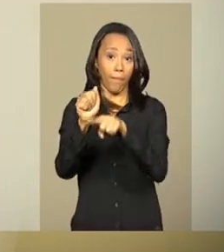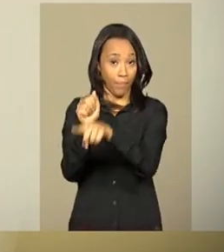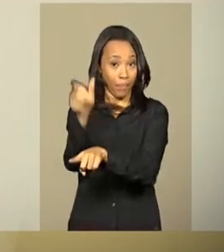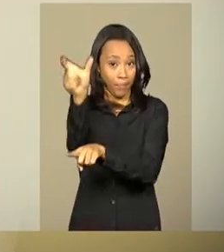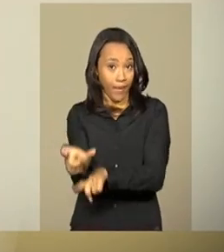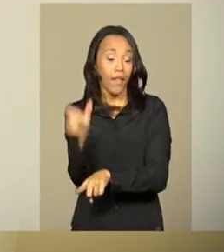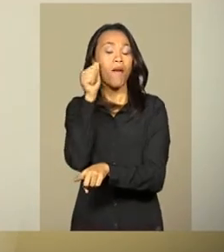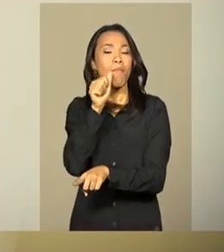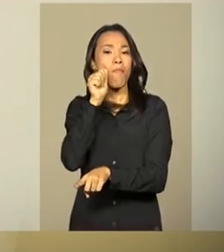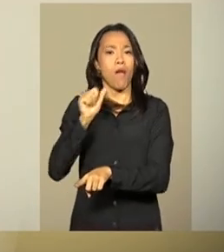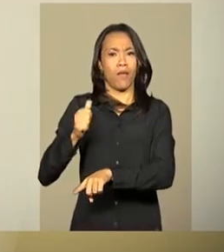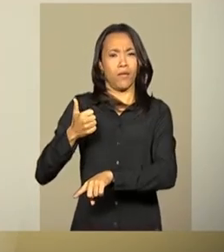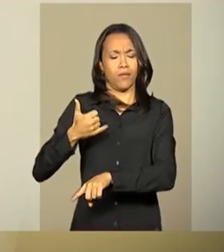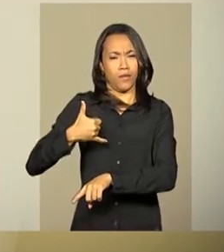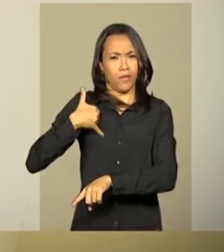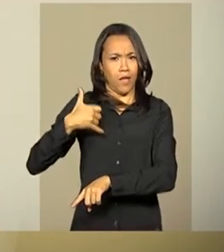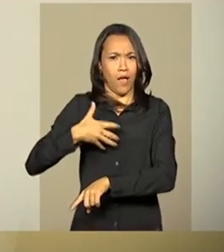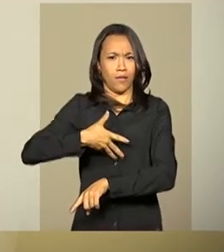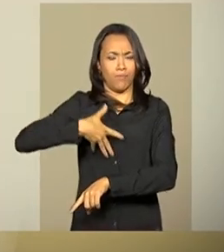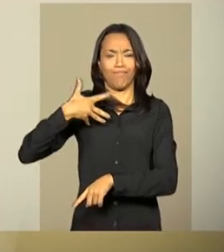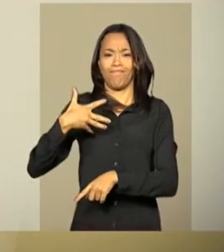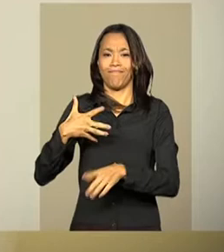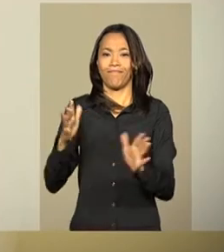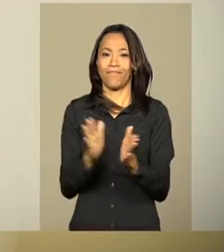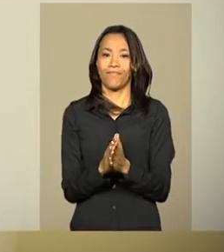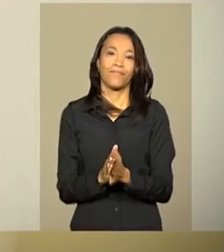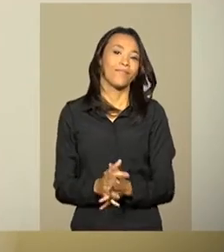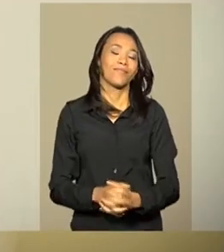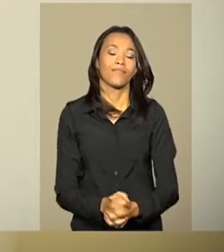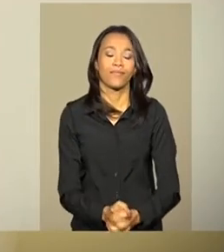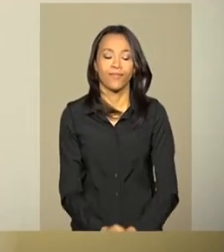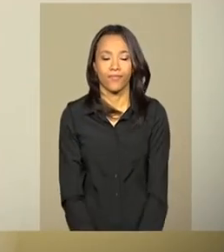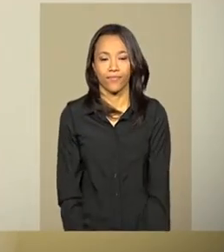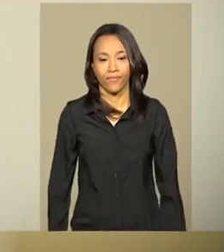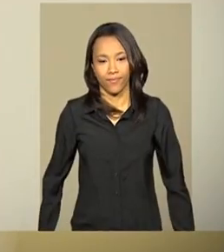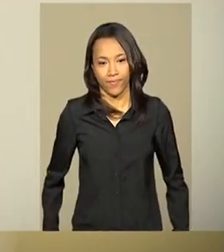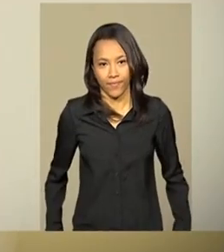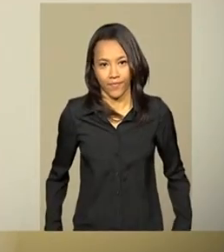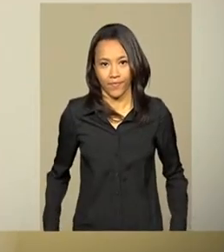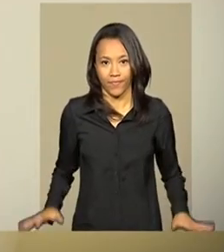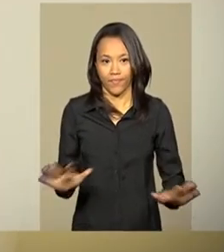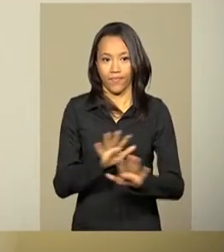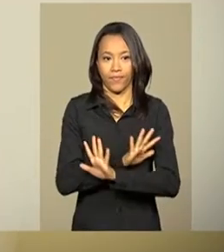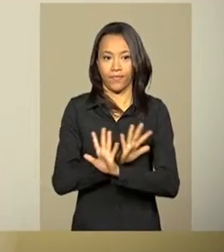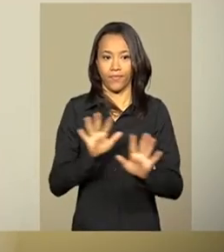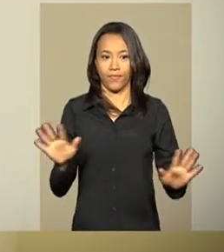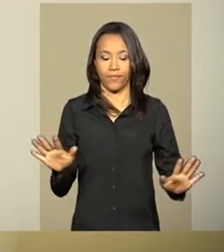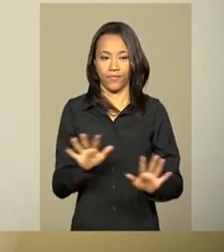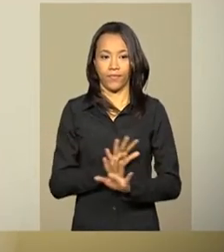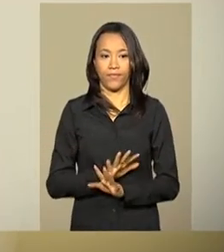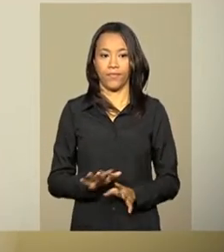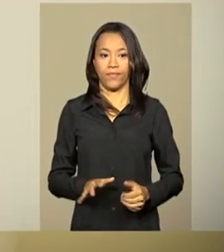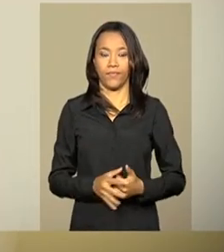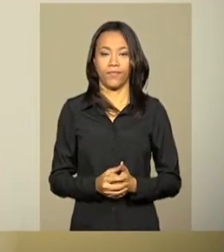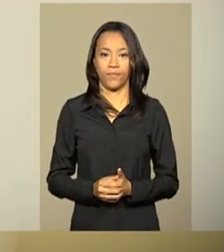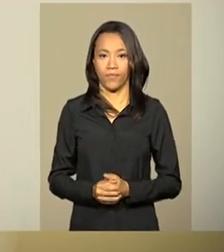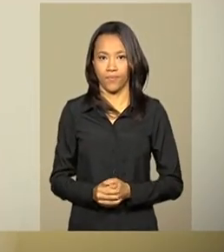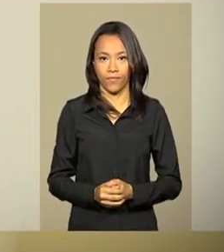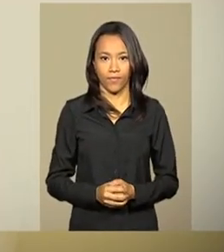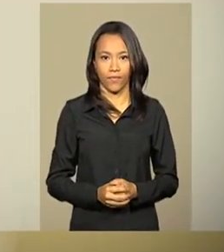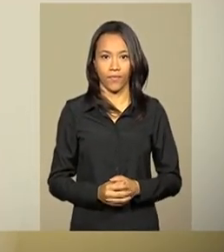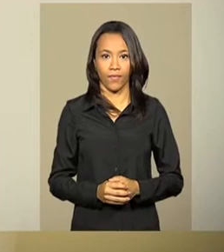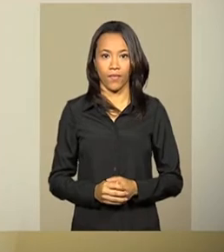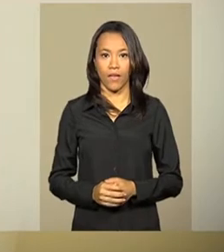está melhor de saúde com os medicamentos para o controle do colesterol e da pressão alta que a doutora Júlia Ribeira